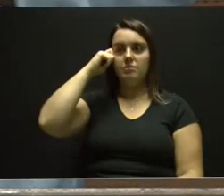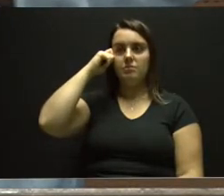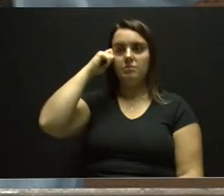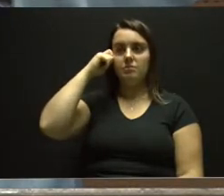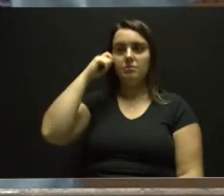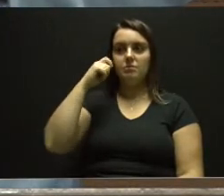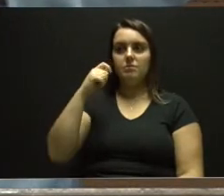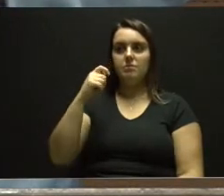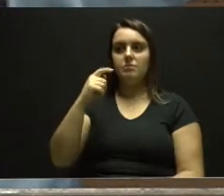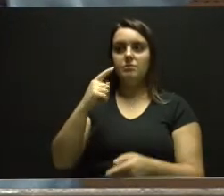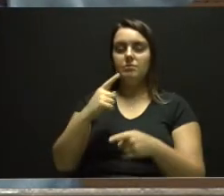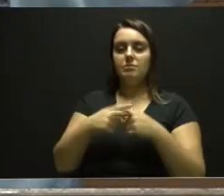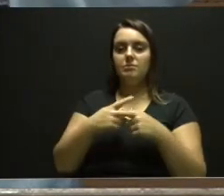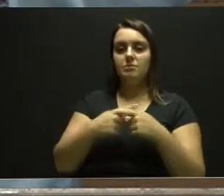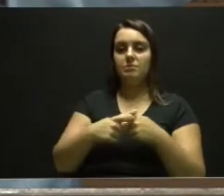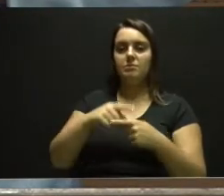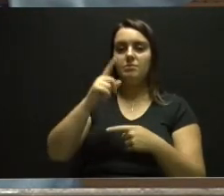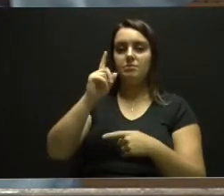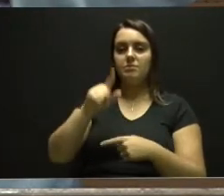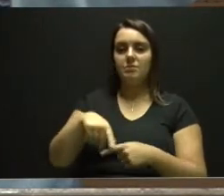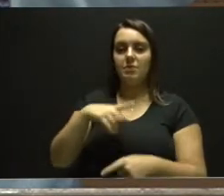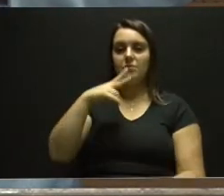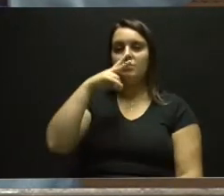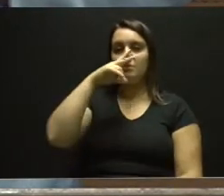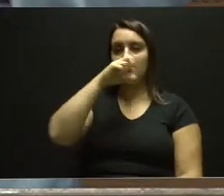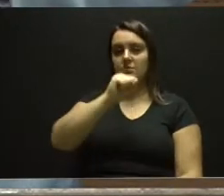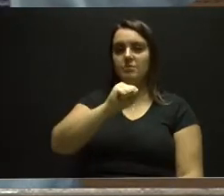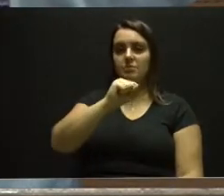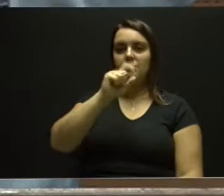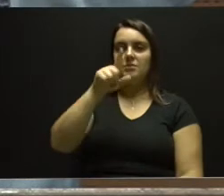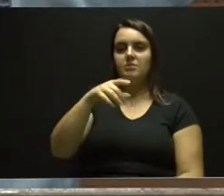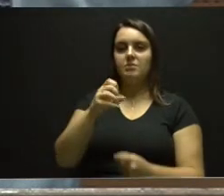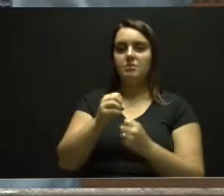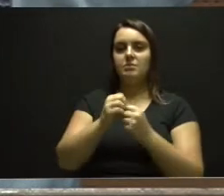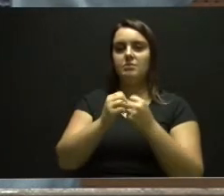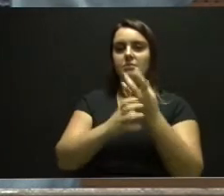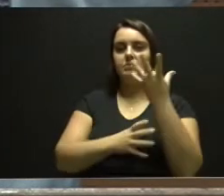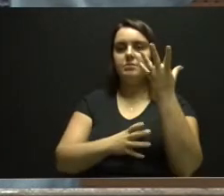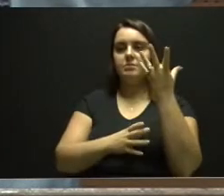raça é a arte é força é a raiz